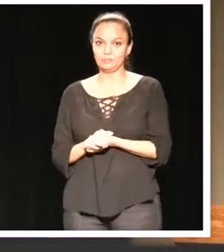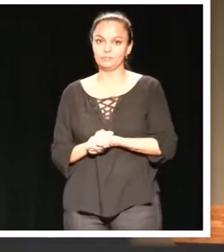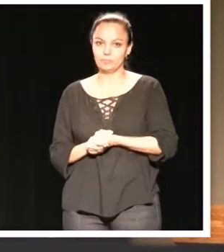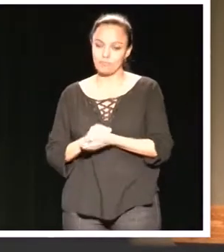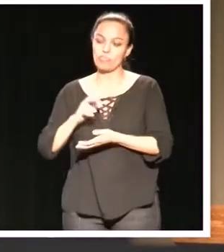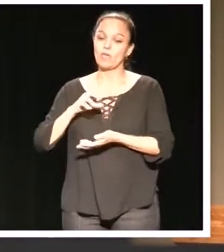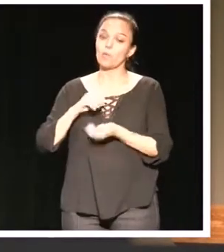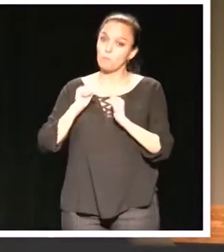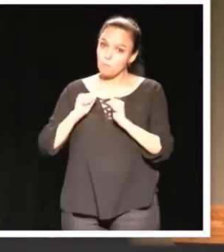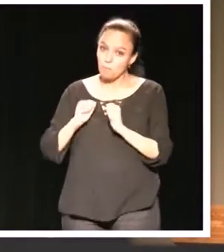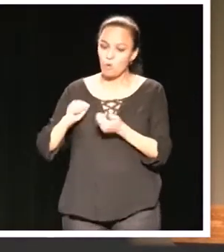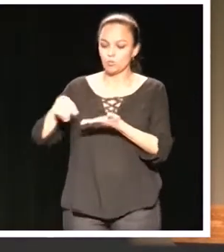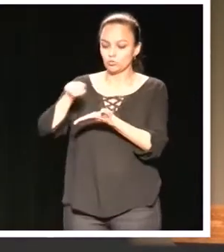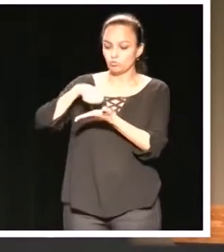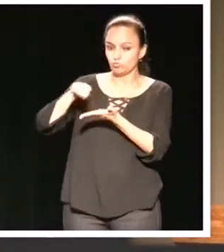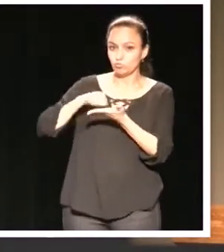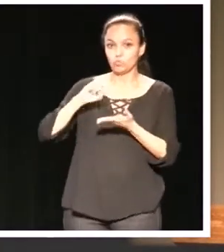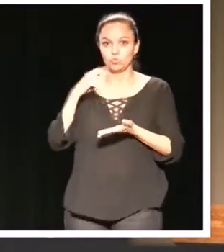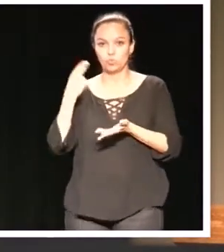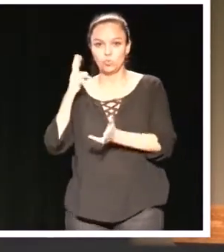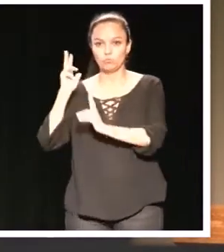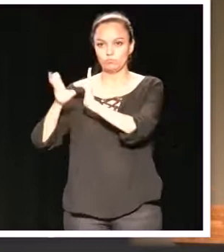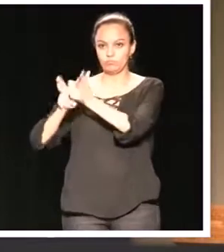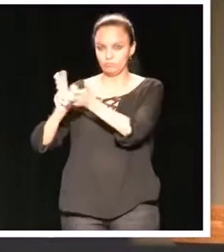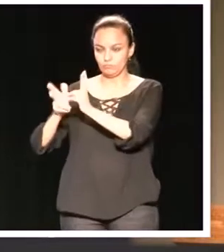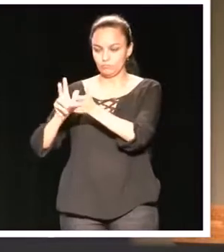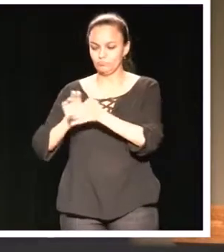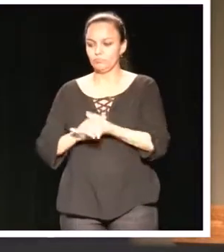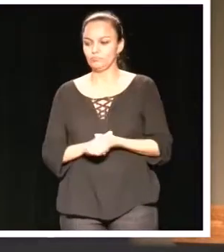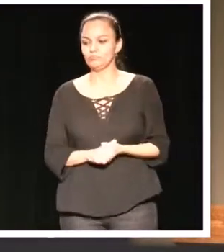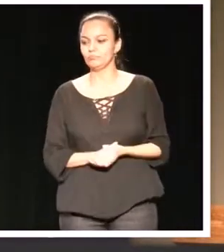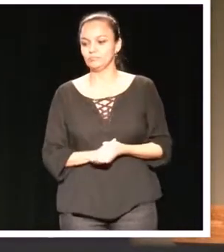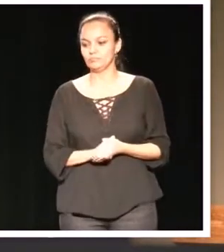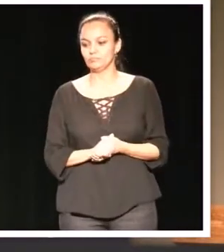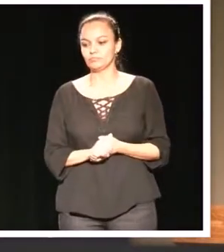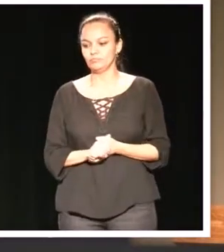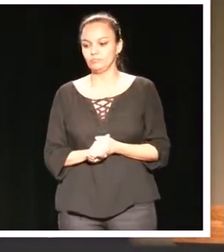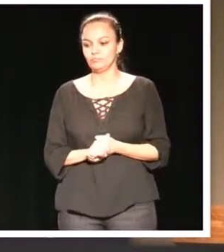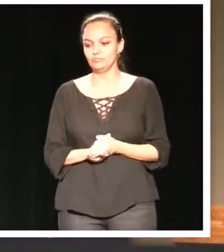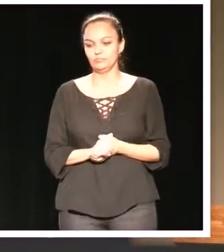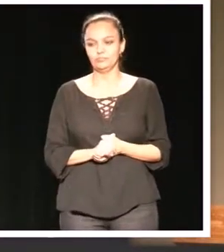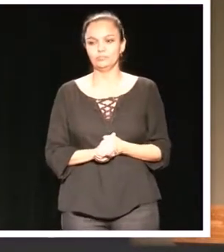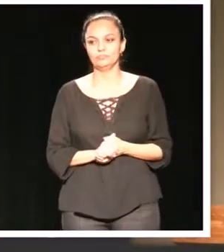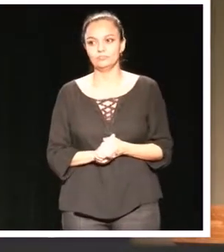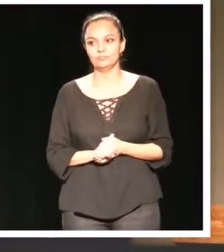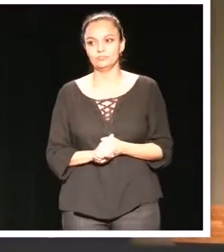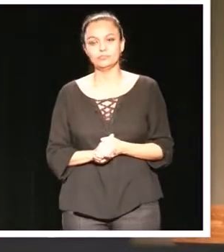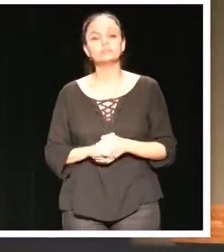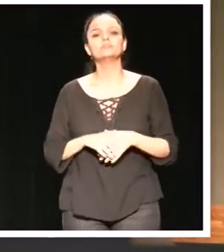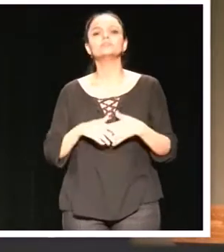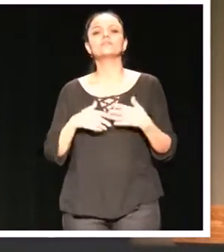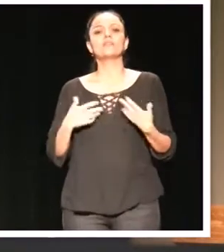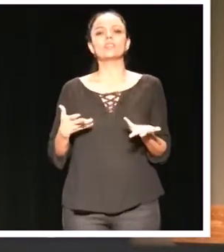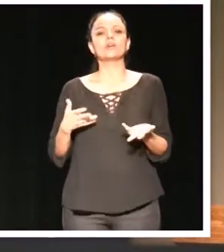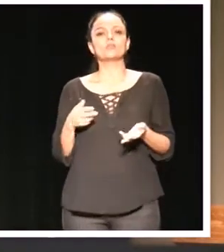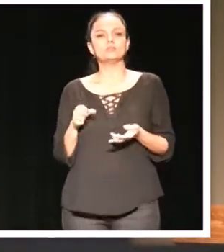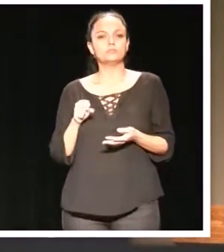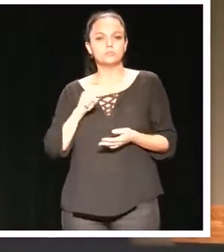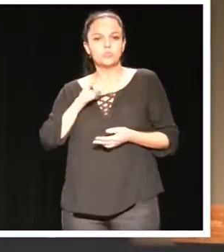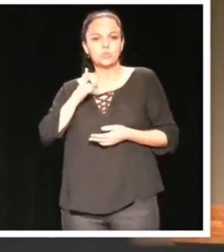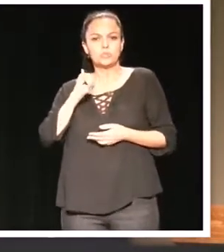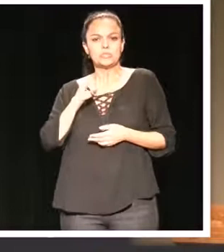sinais. Adianta um pouco. Está claro? Mas se há uma preocupação por declarar os